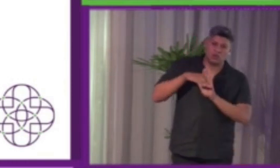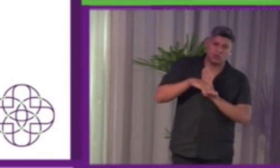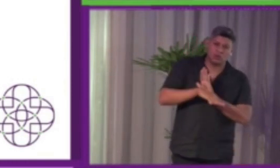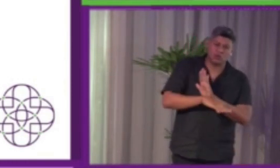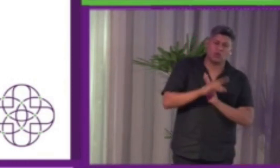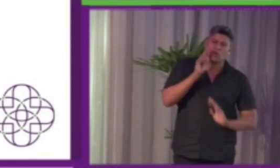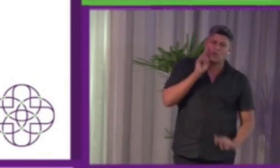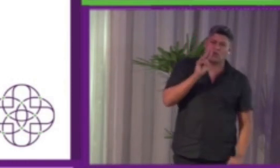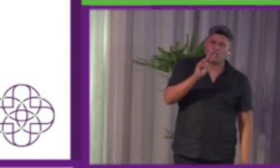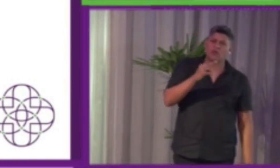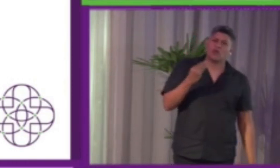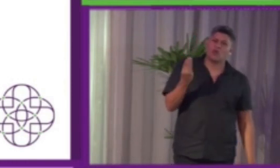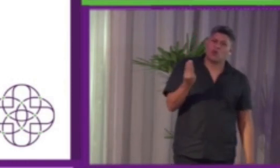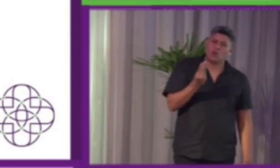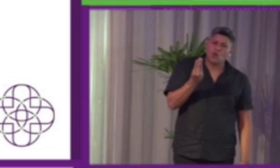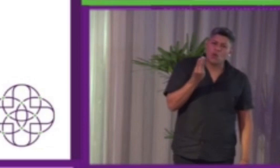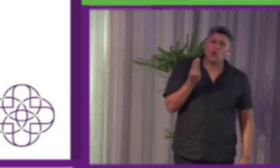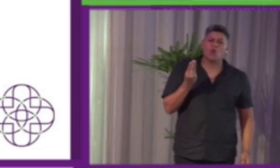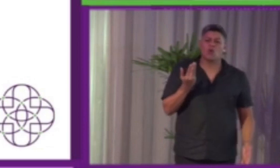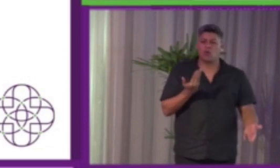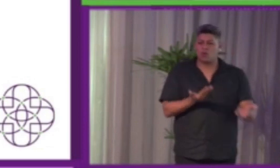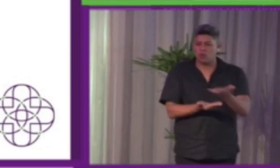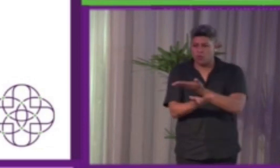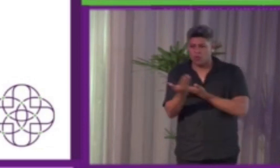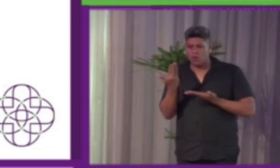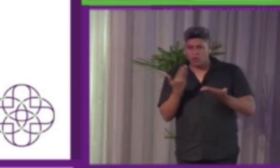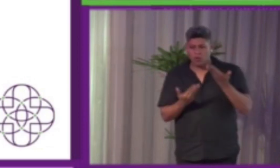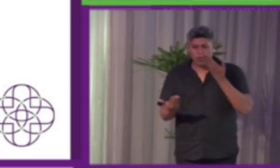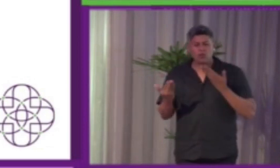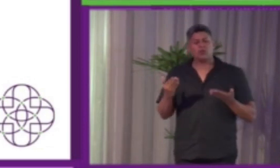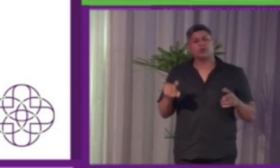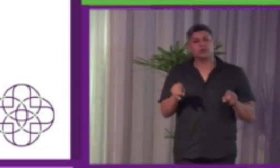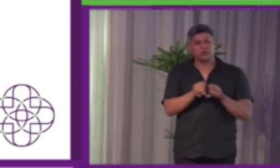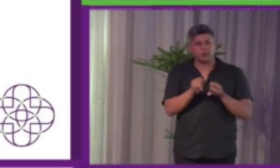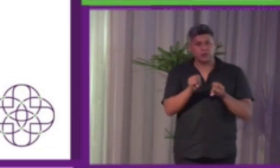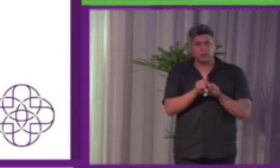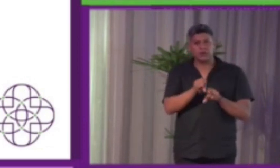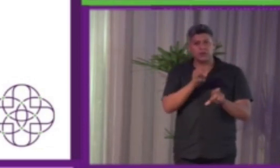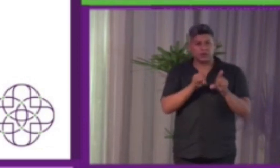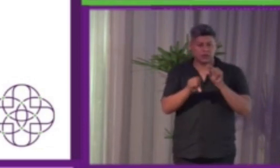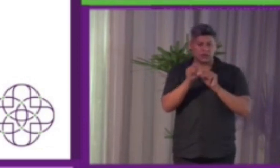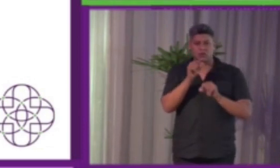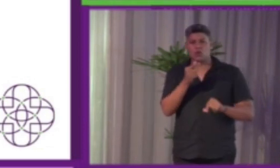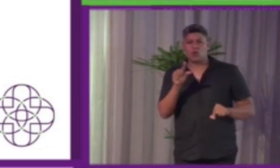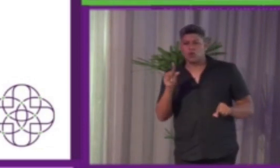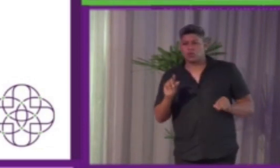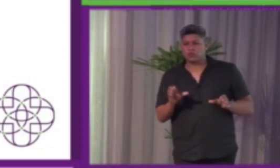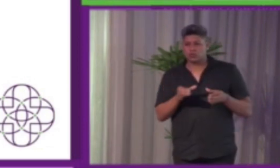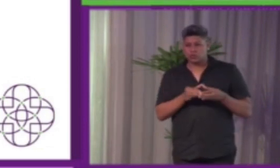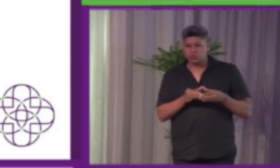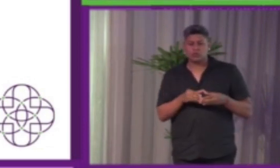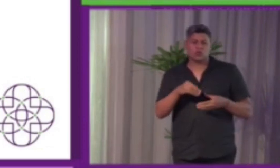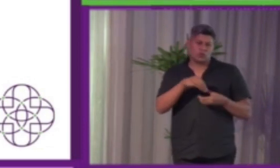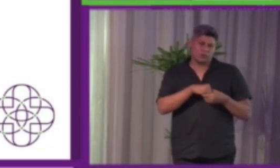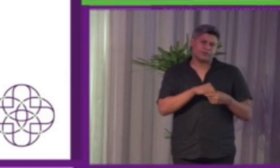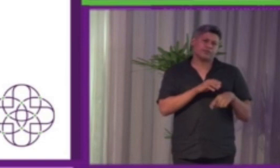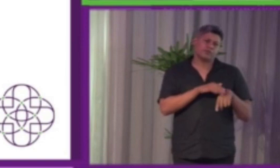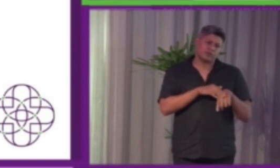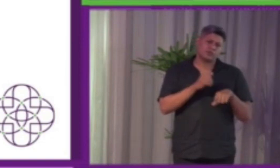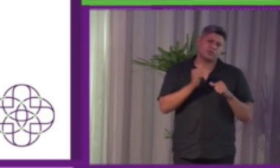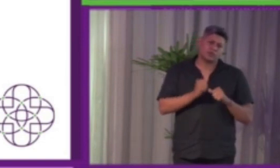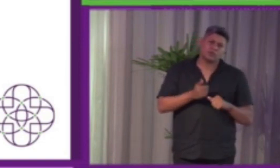o impacto que isso tem na relação de custo-efetividade incremental, ou também para a seleção de subgrupos dentro da doença que poderiam ser